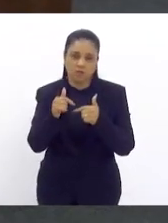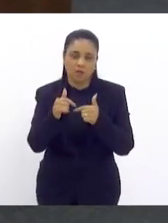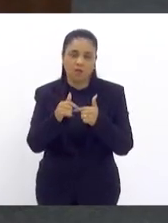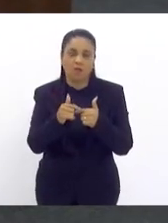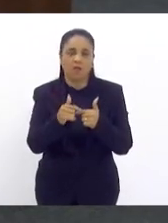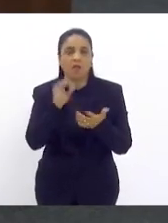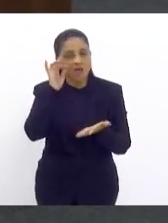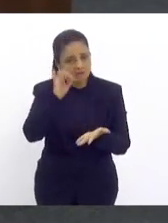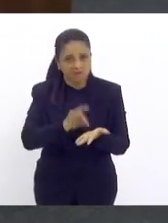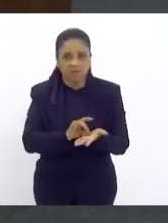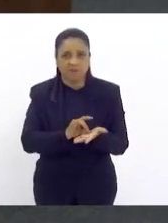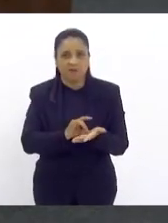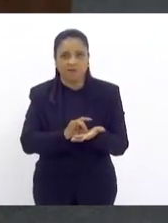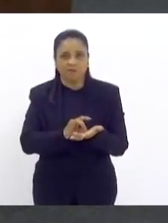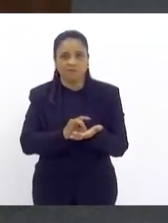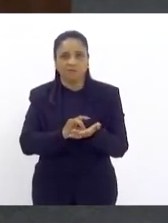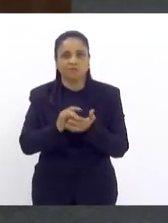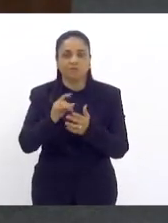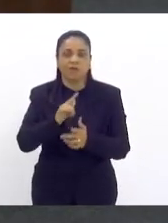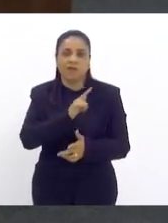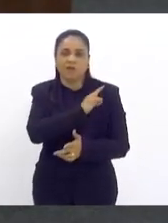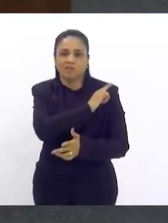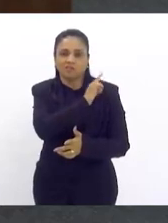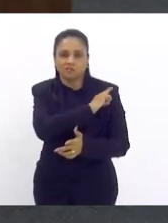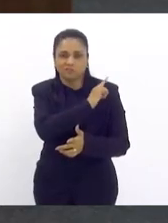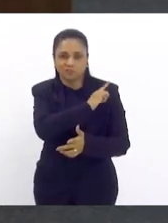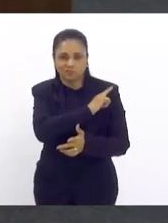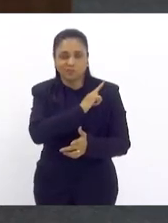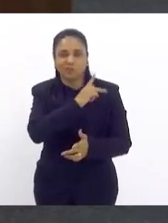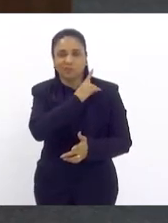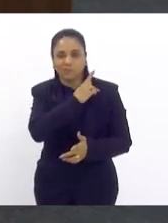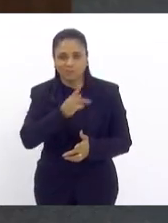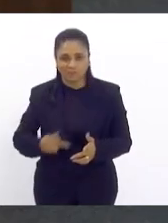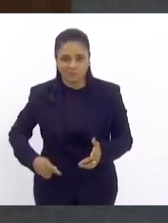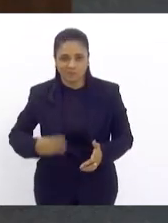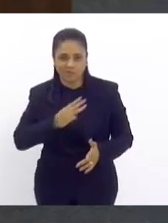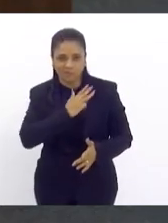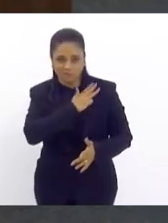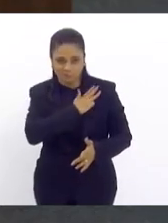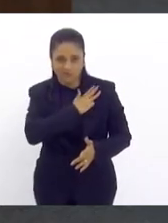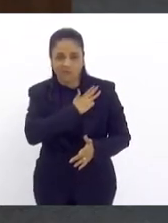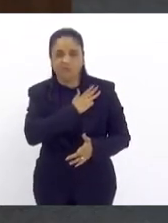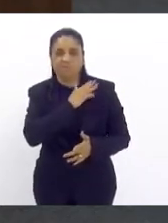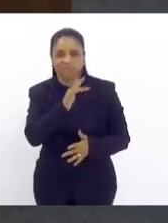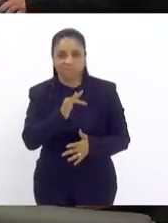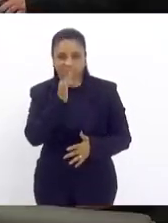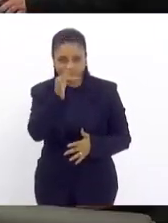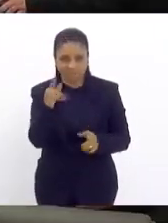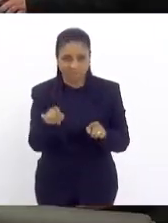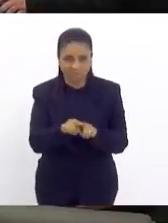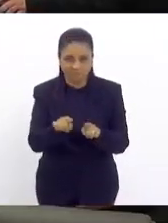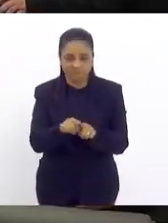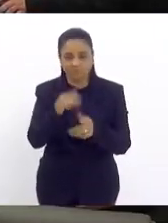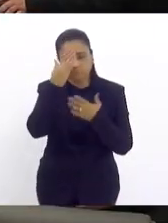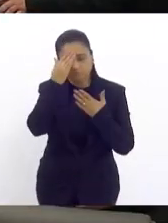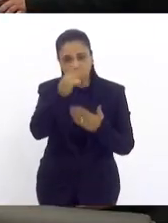do que foi a gestão do presidente Lula e do que é e do que será gestão do presidente Lula muito obrigada